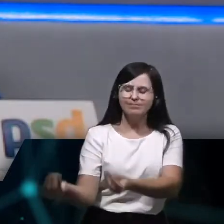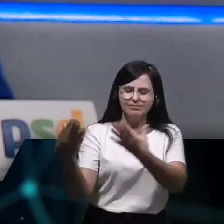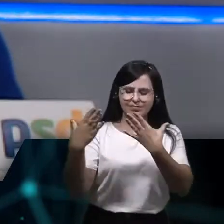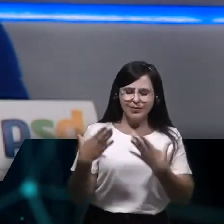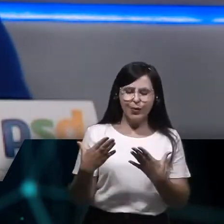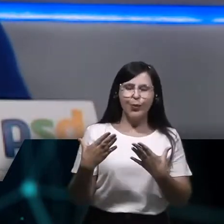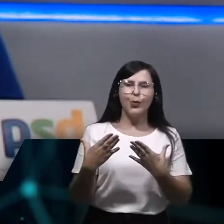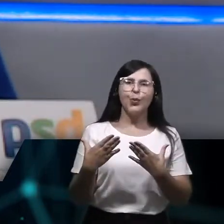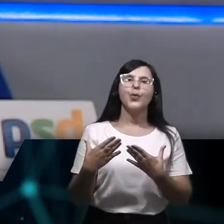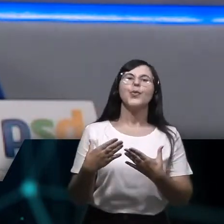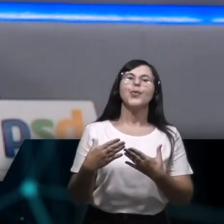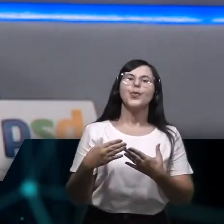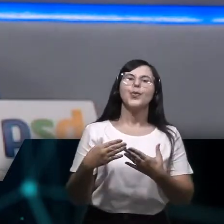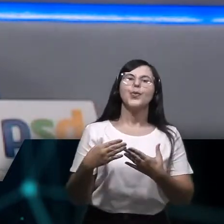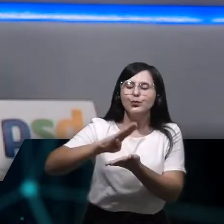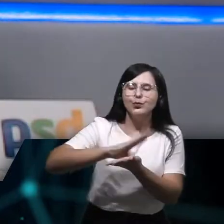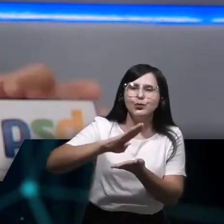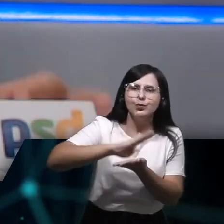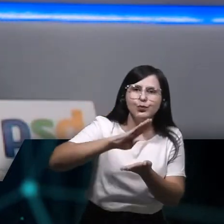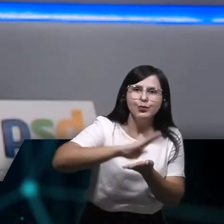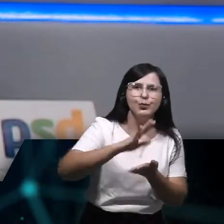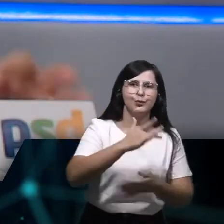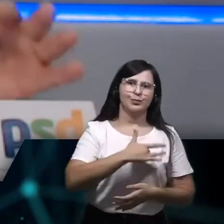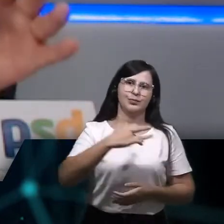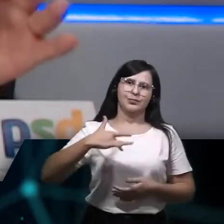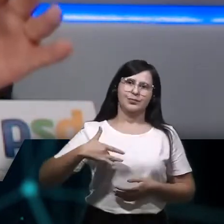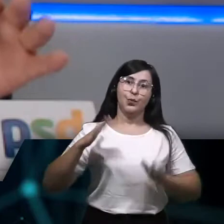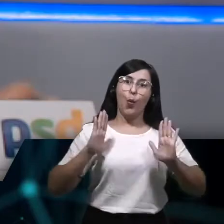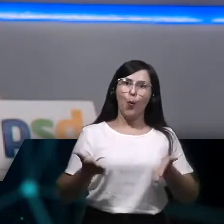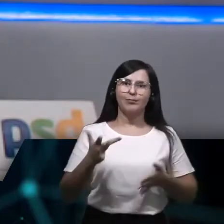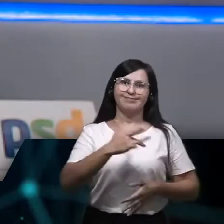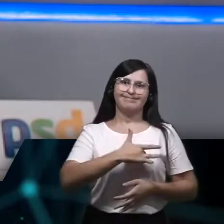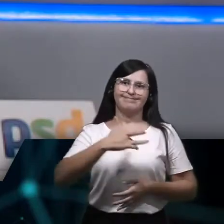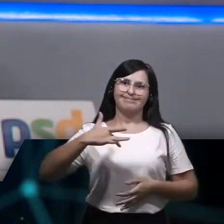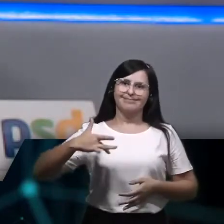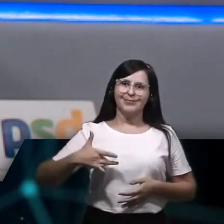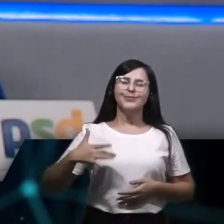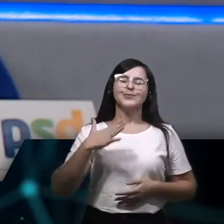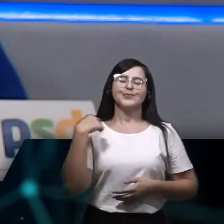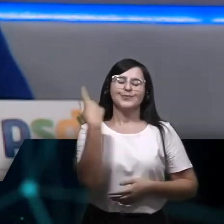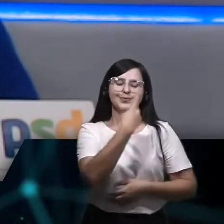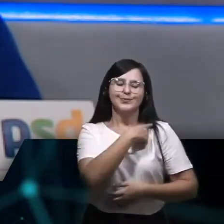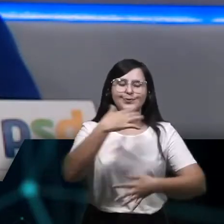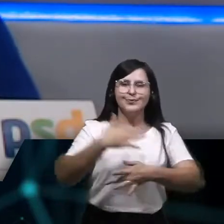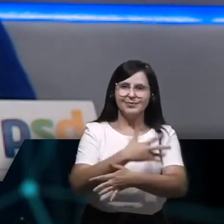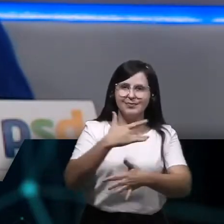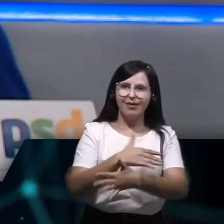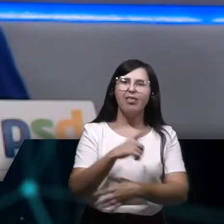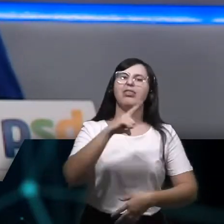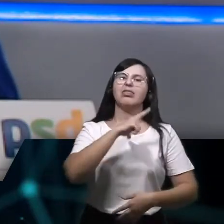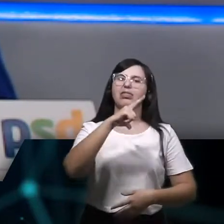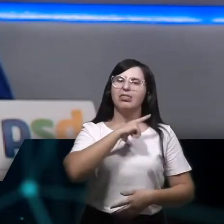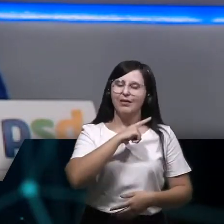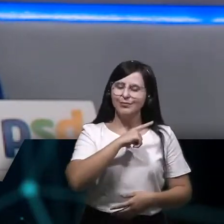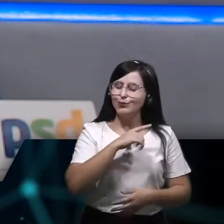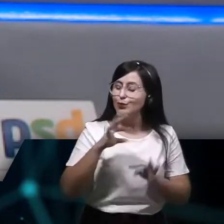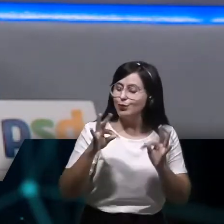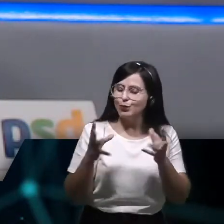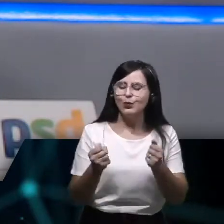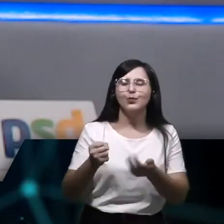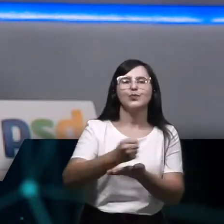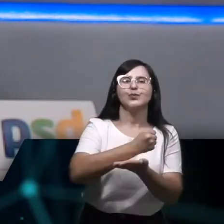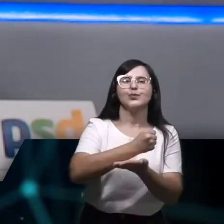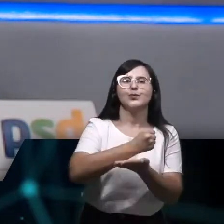E eu posso dizer a você que hoje a saúde do Brejo Amadeus recebe toda a medicação que é